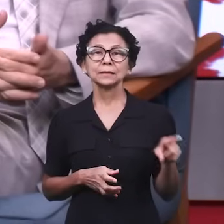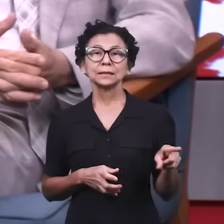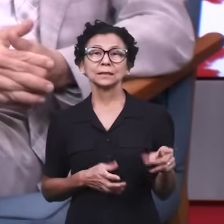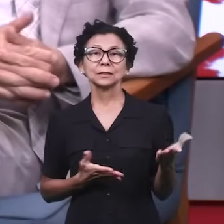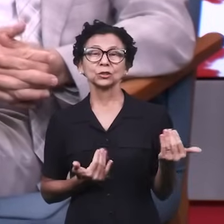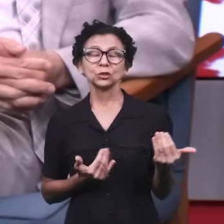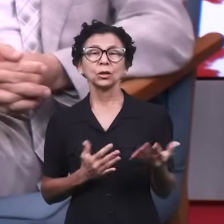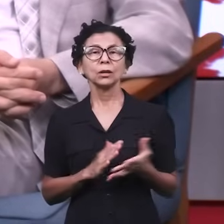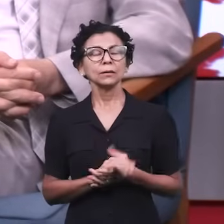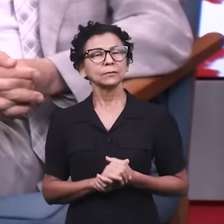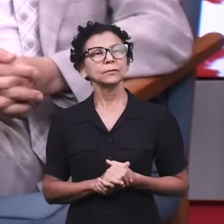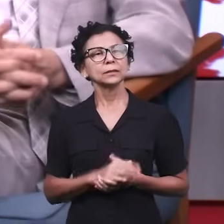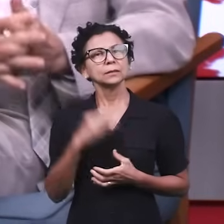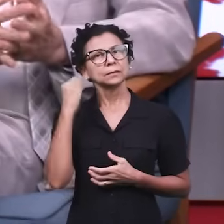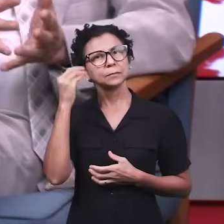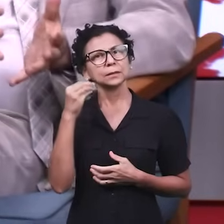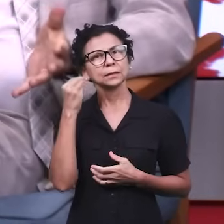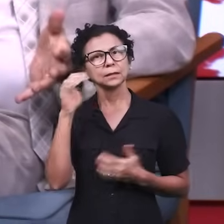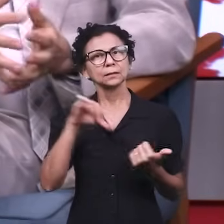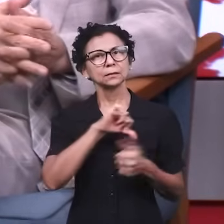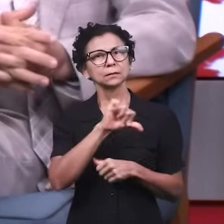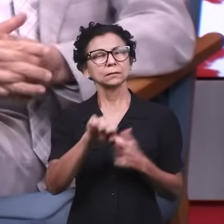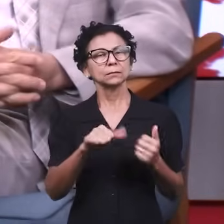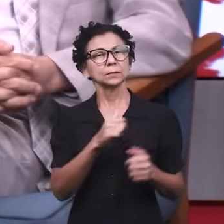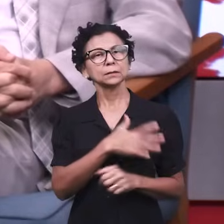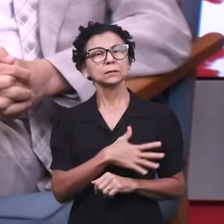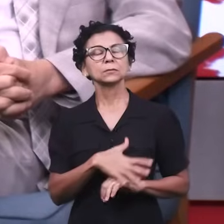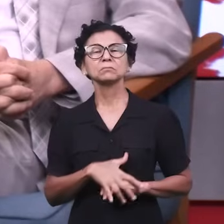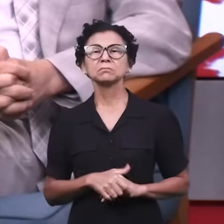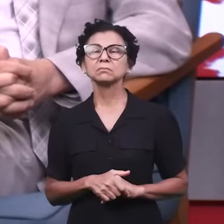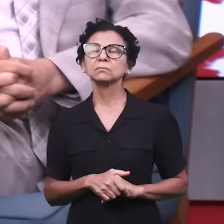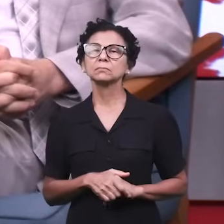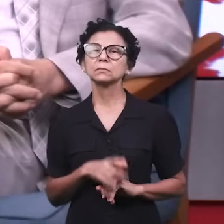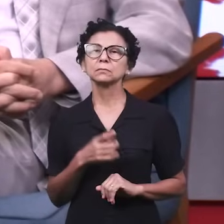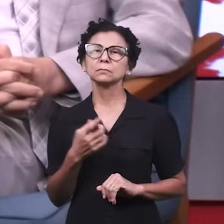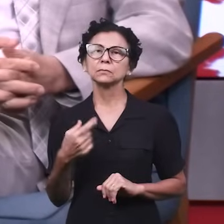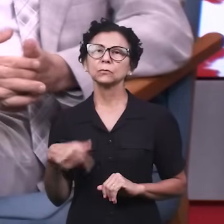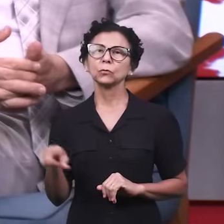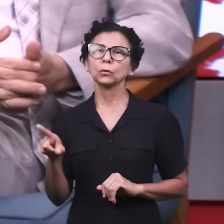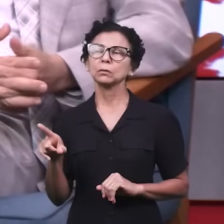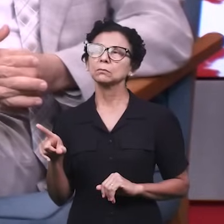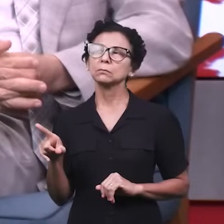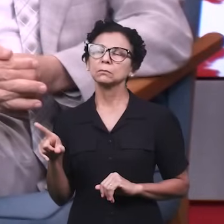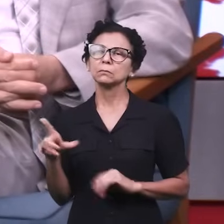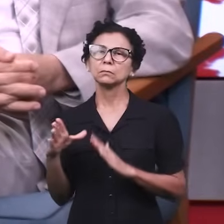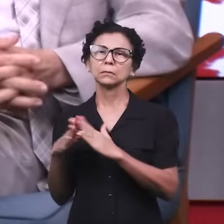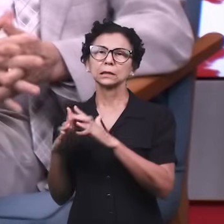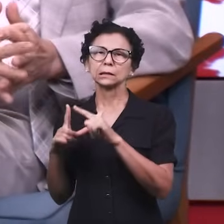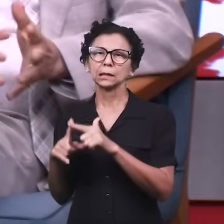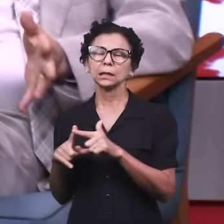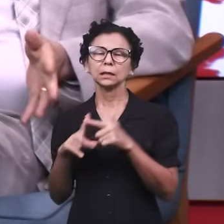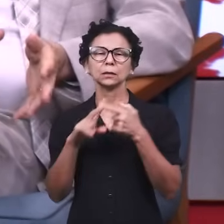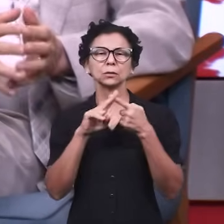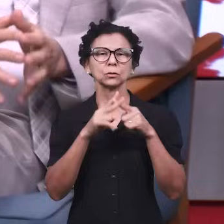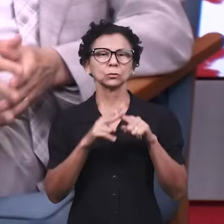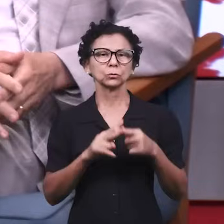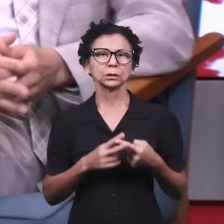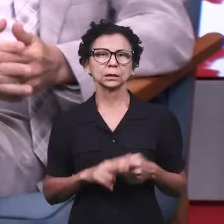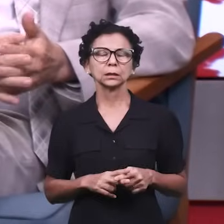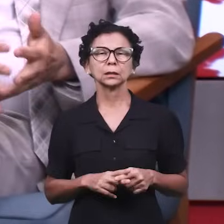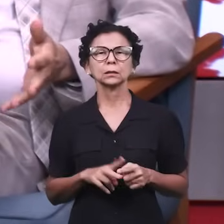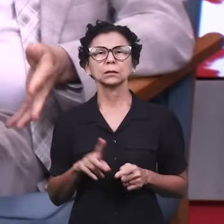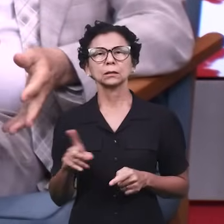Mas esse rapaz se converteu, teve uma experiência de conversão, foi para a igreja, se